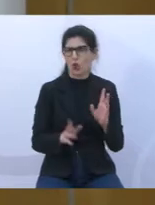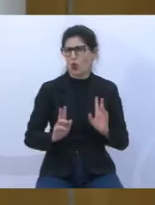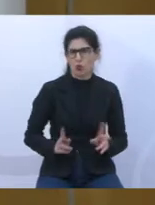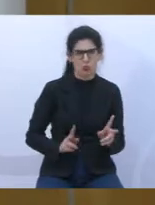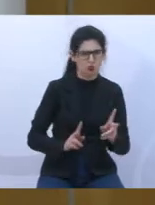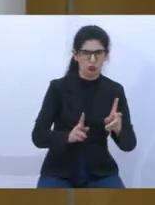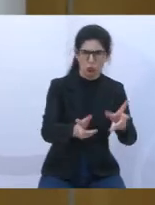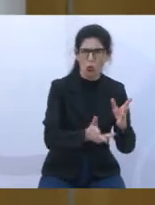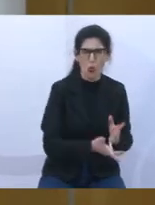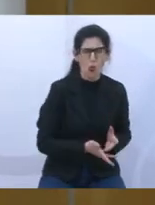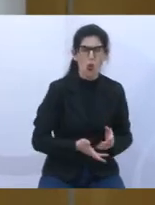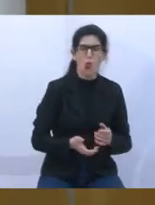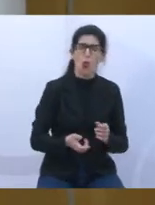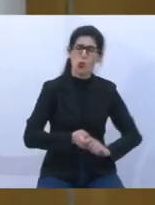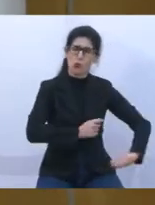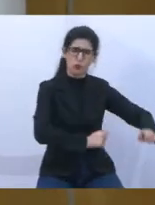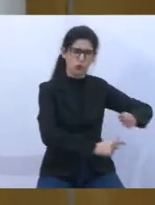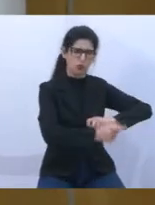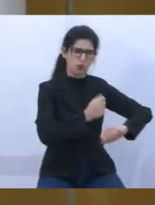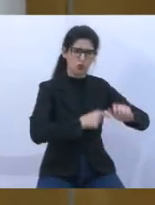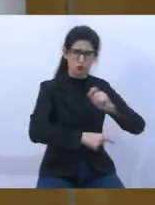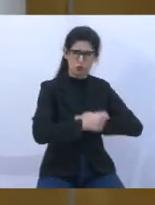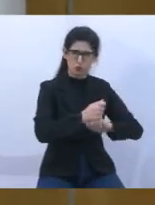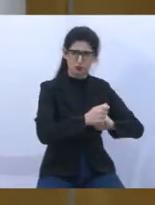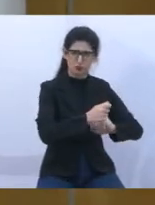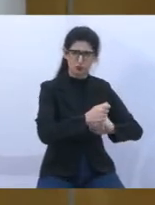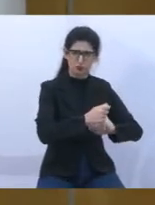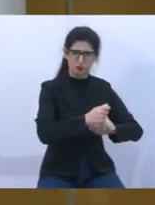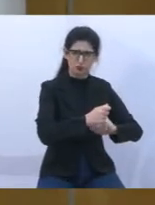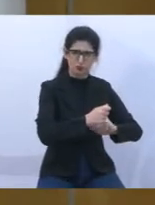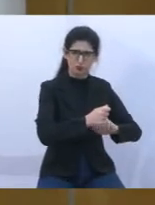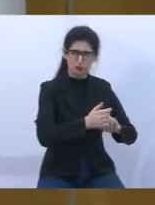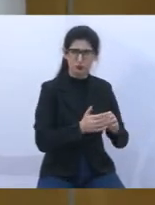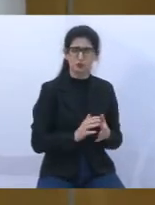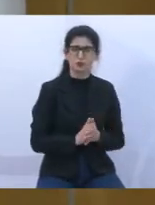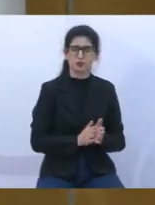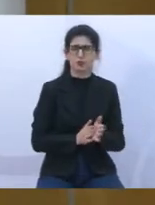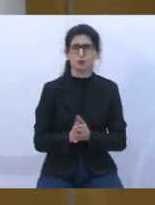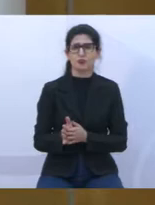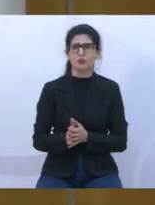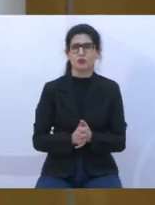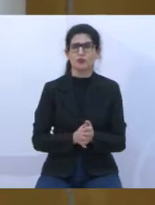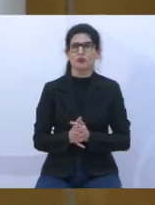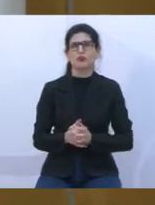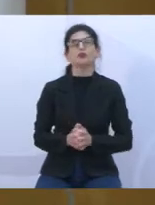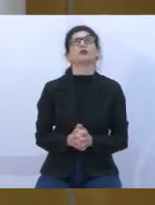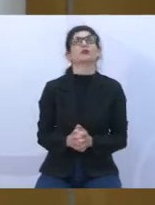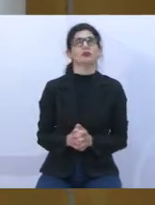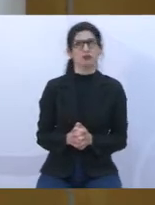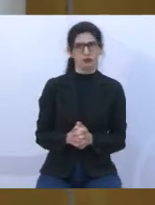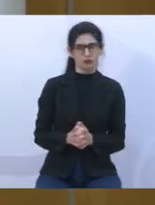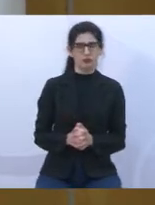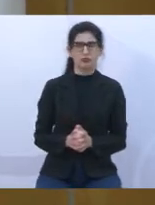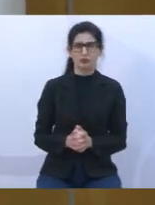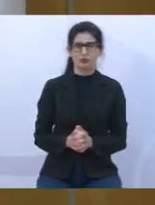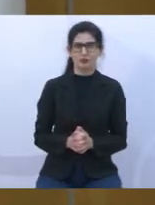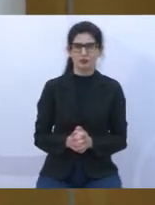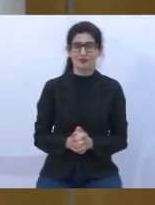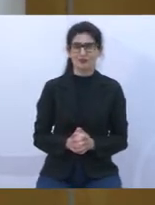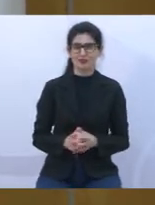esse orçamento que já estava lá atrás oi e aí quando a população